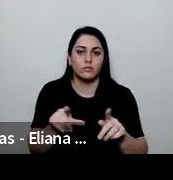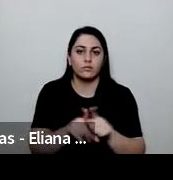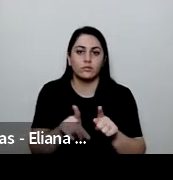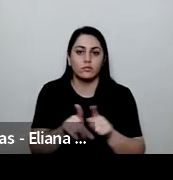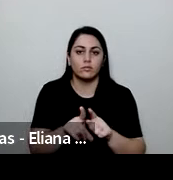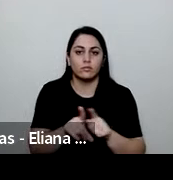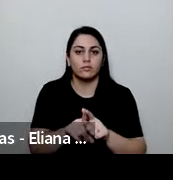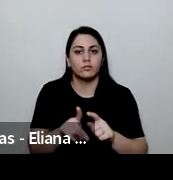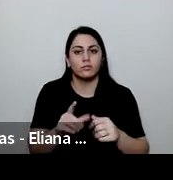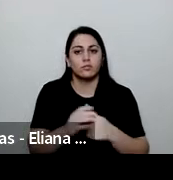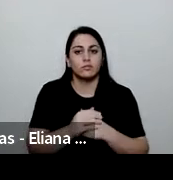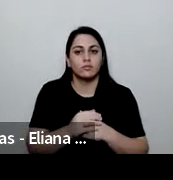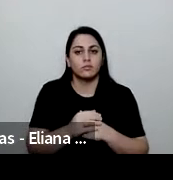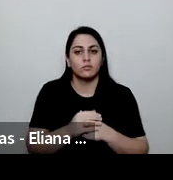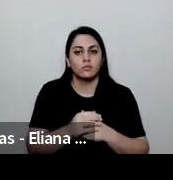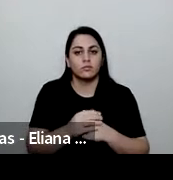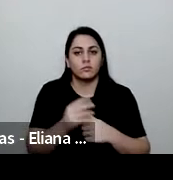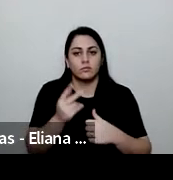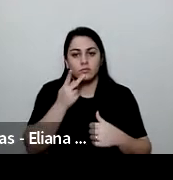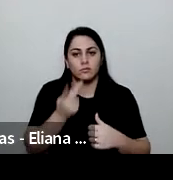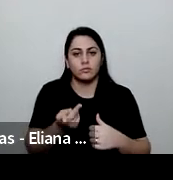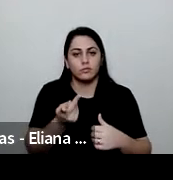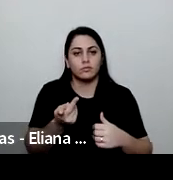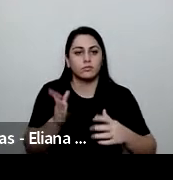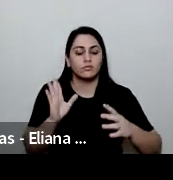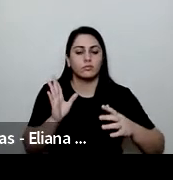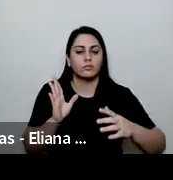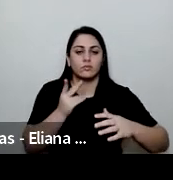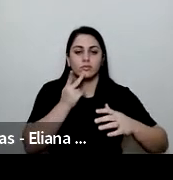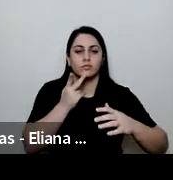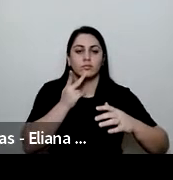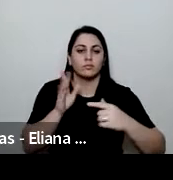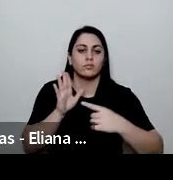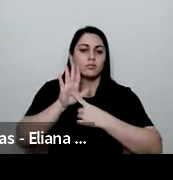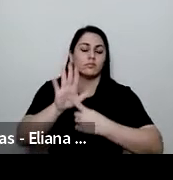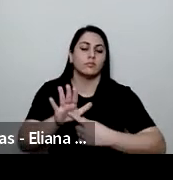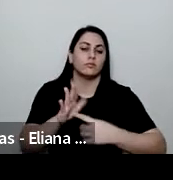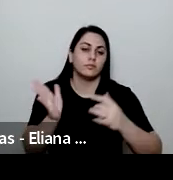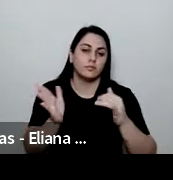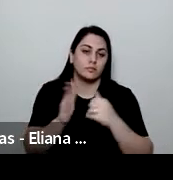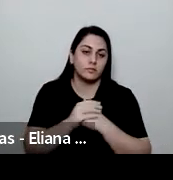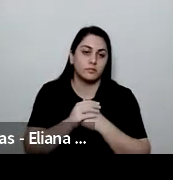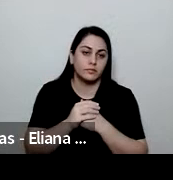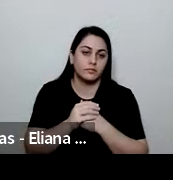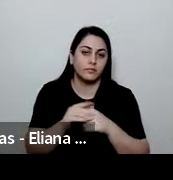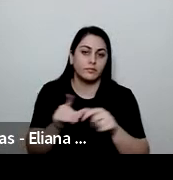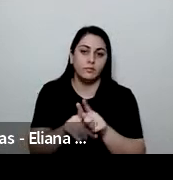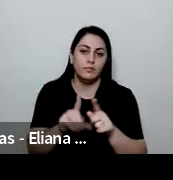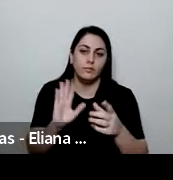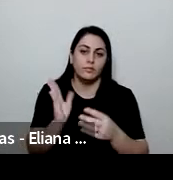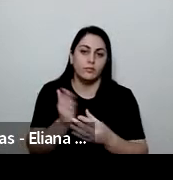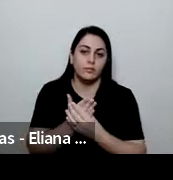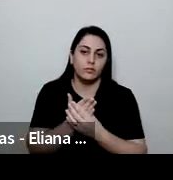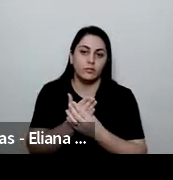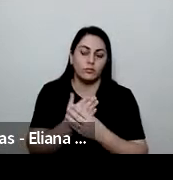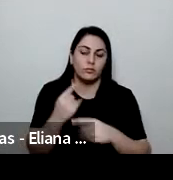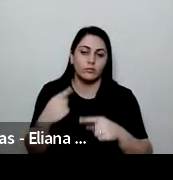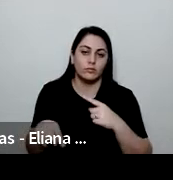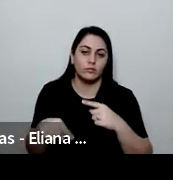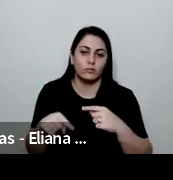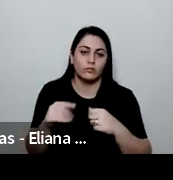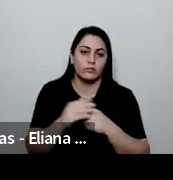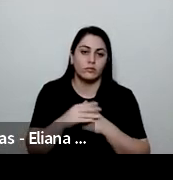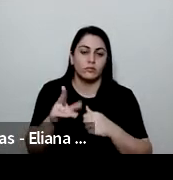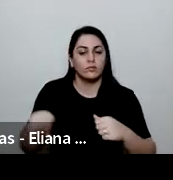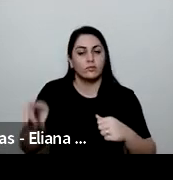ou mesmo com palavras mágicas ademais resultado ressalta que o caso dos Autos não trata de hipótese de utilização